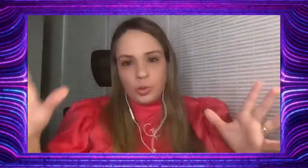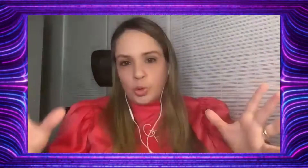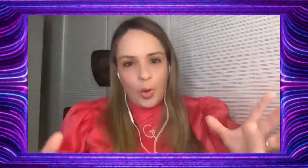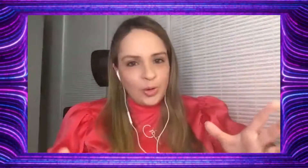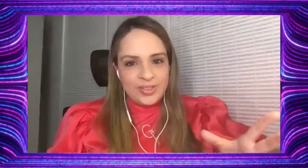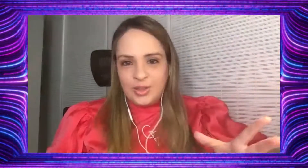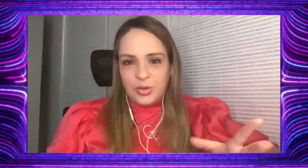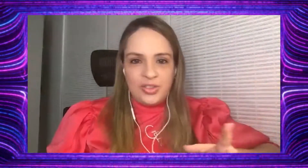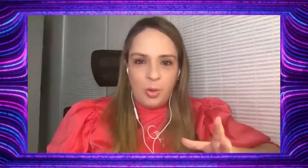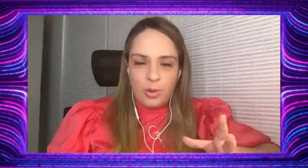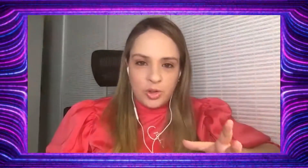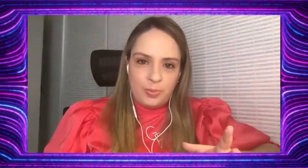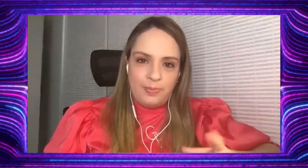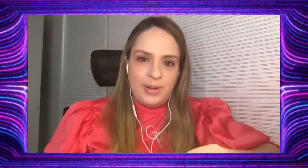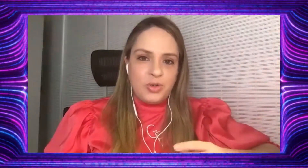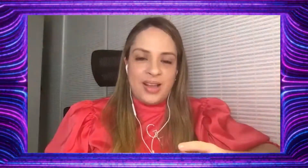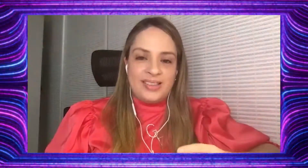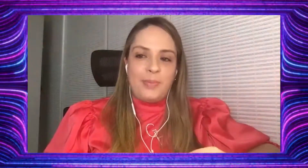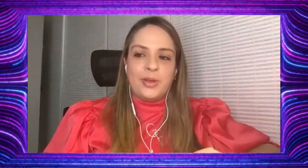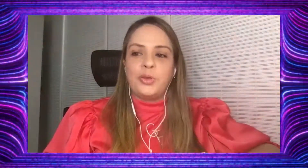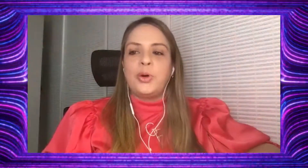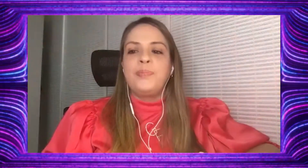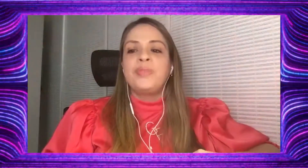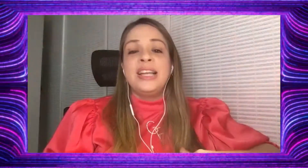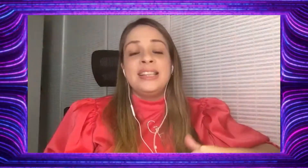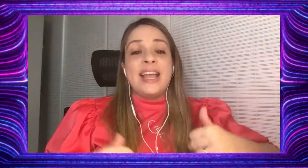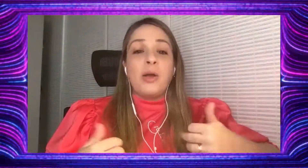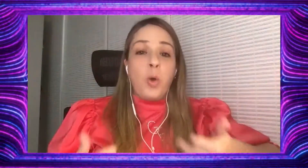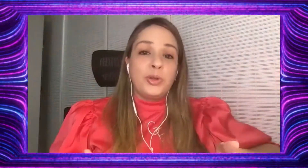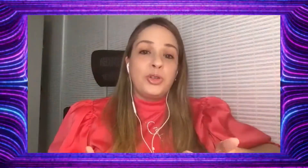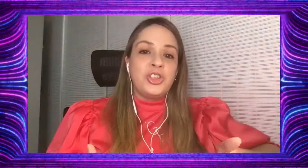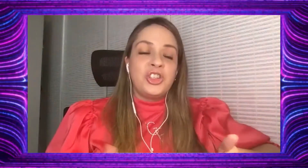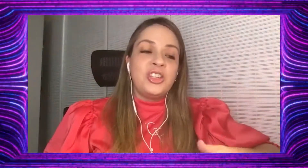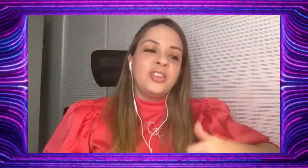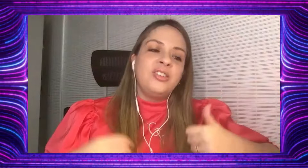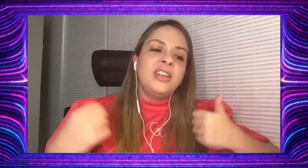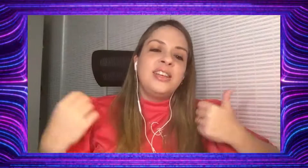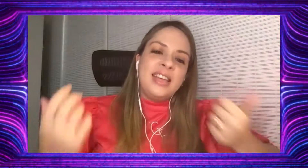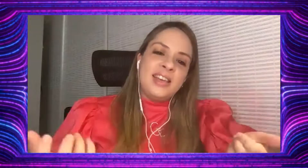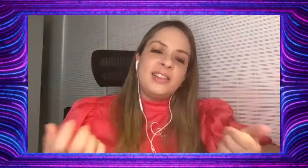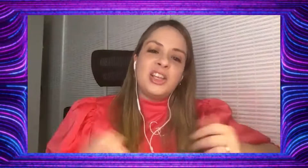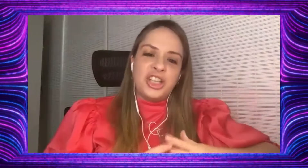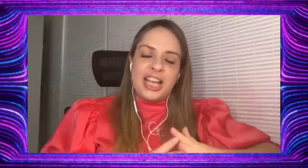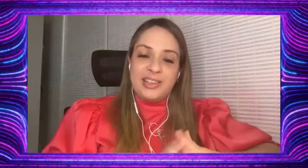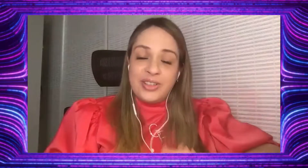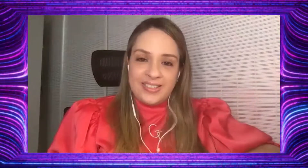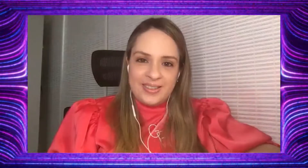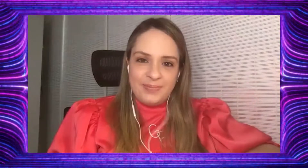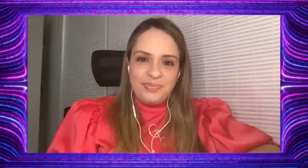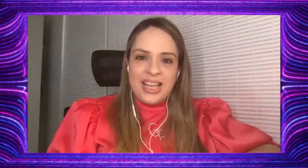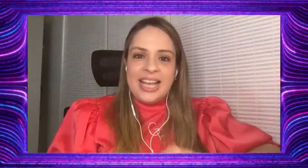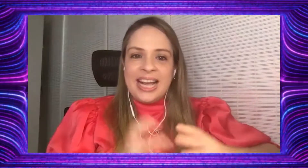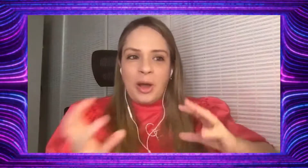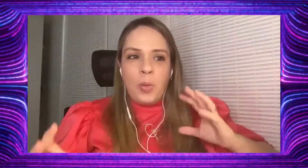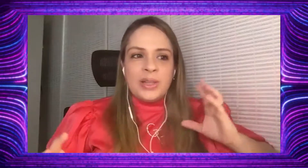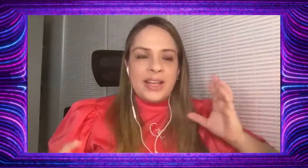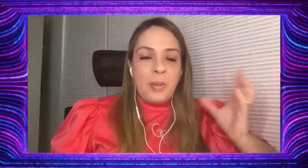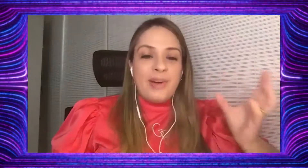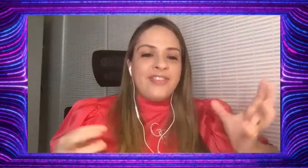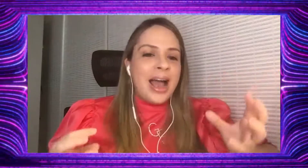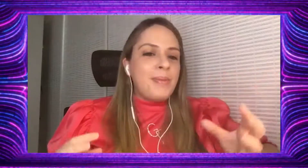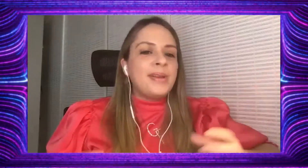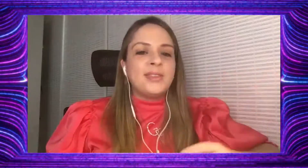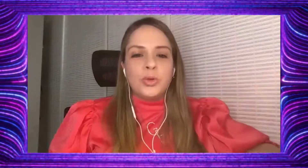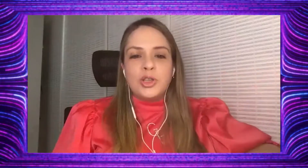o todo, assim, dos desencontros pelos quais ela passou. Tem A Culpa do Destino e Destinada a Você. E cada uma tem